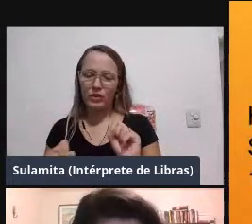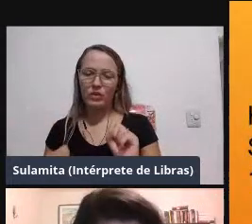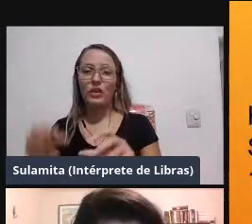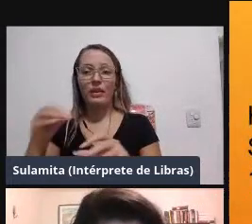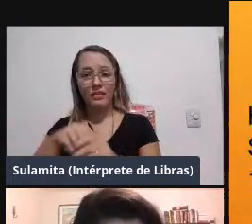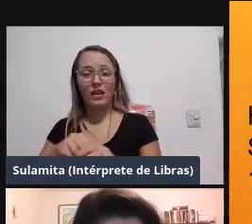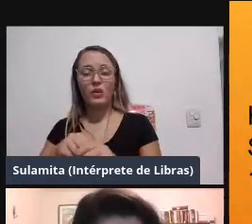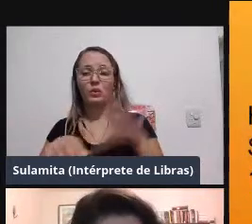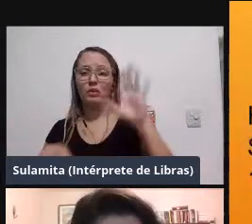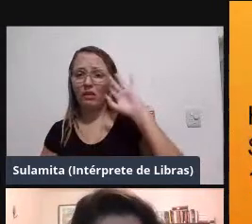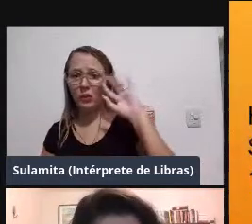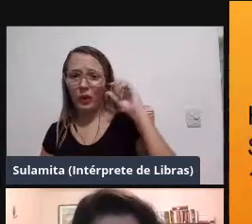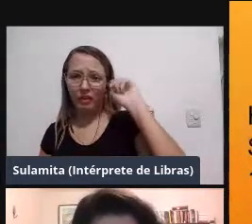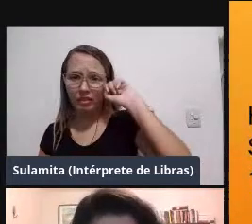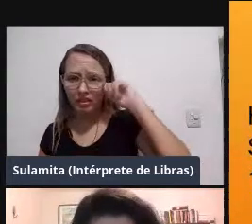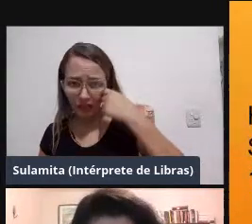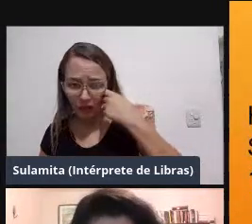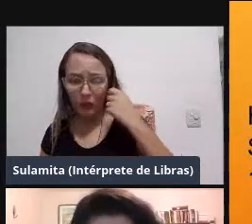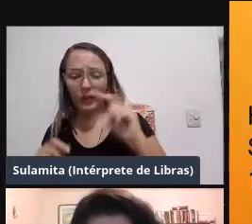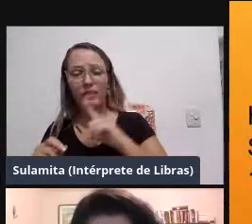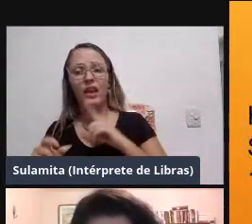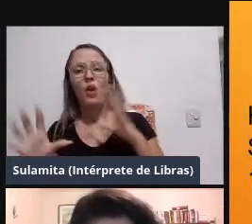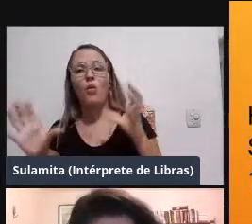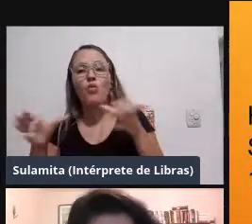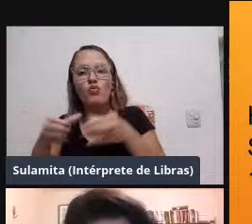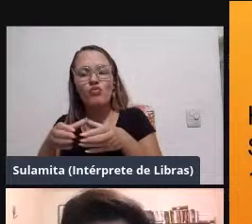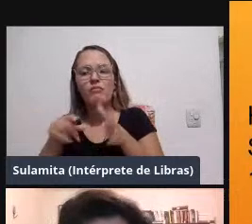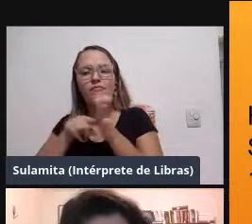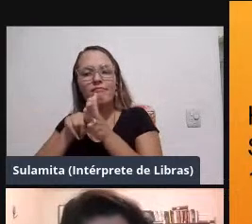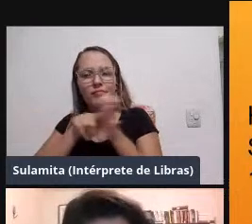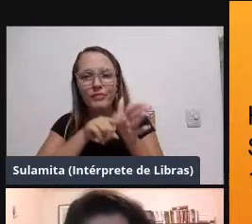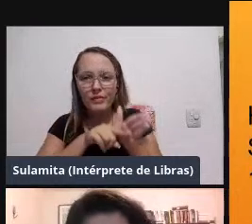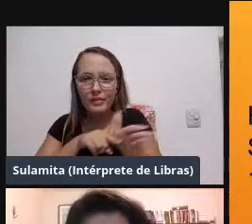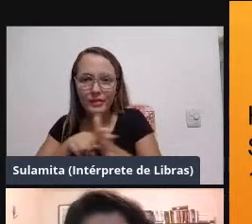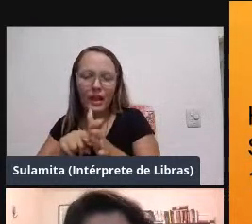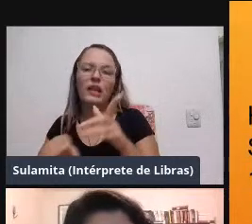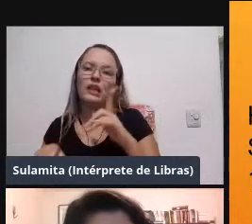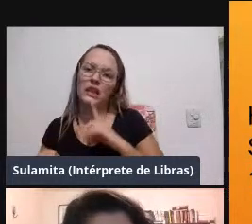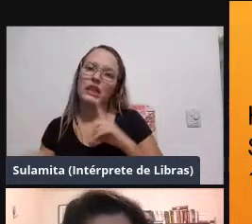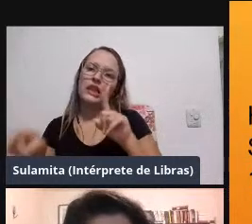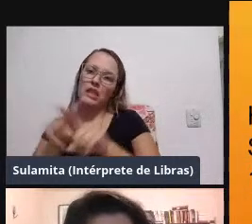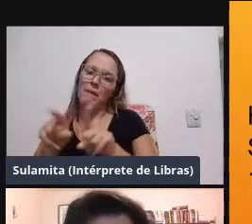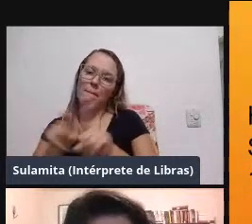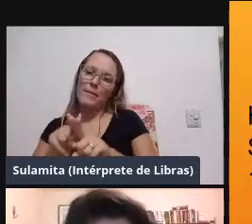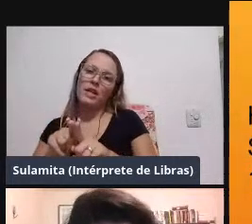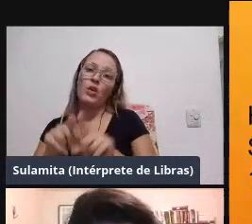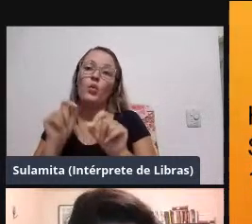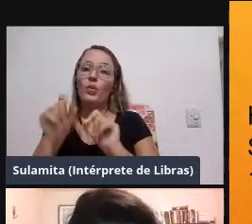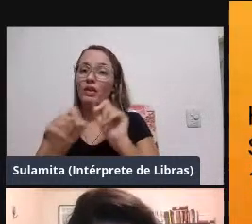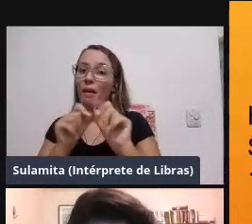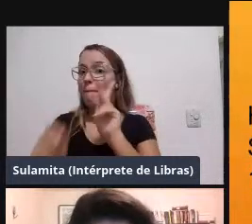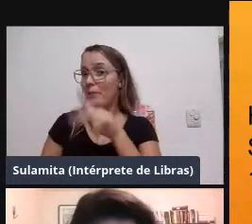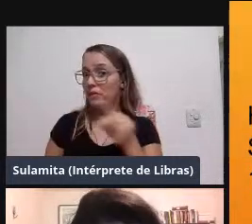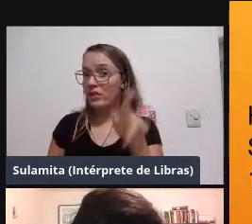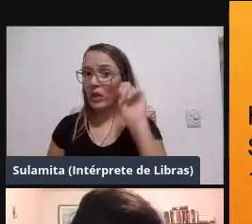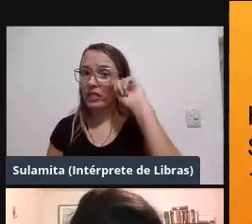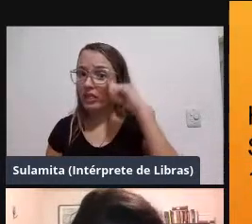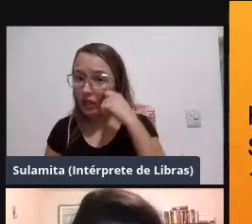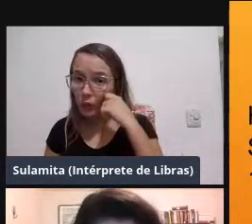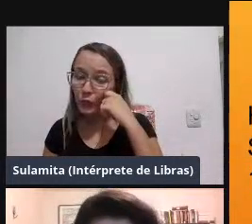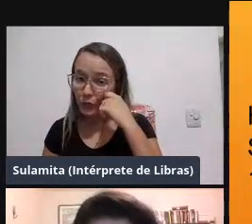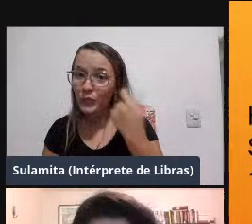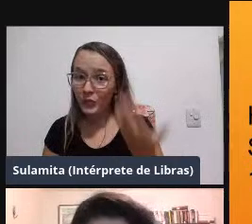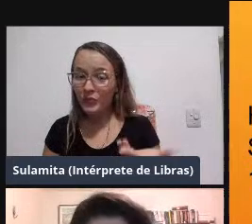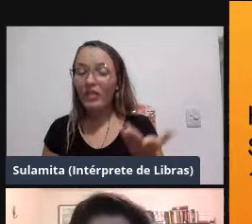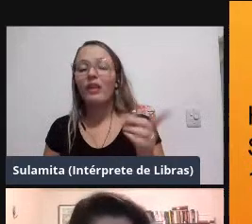tem um conjunto de pesquisas atuais que também me interessam muito, que é o dos professores negros, né, que eu estou chamando eles